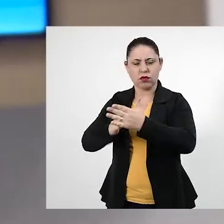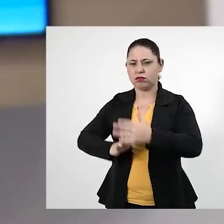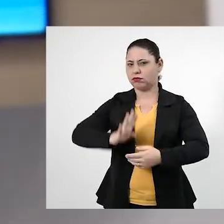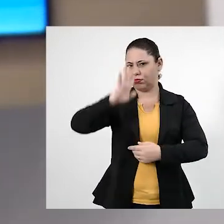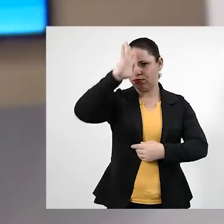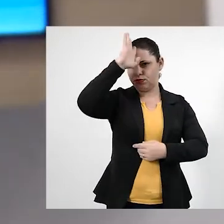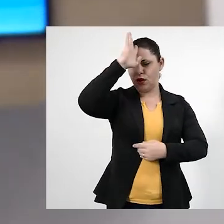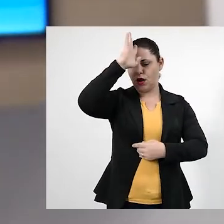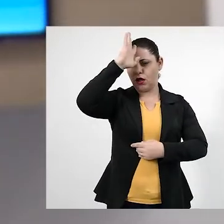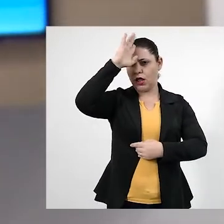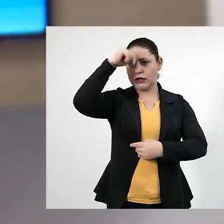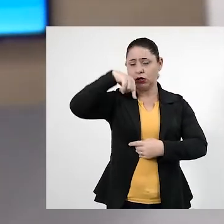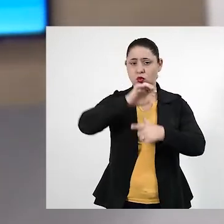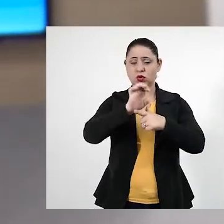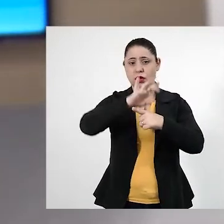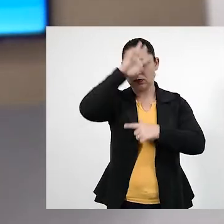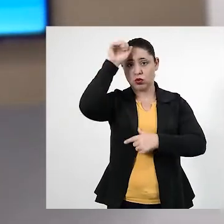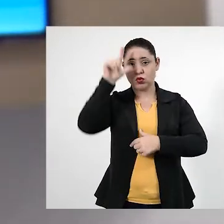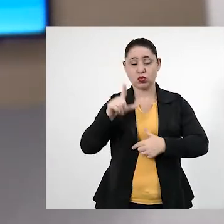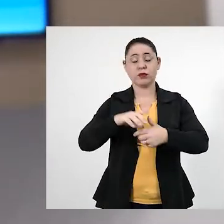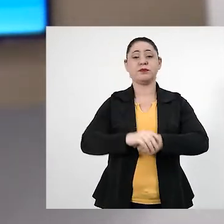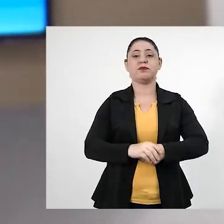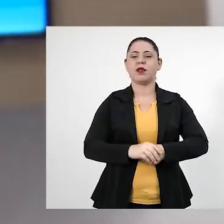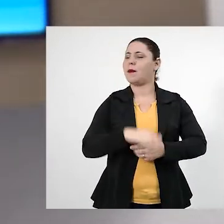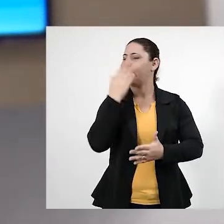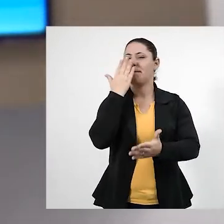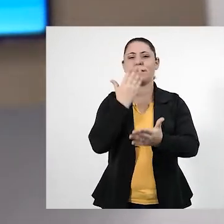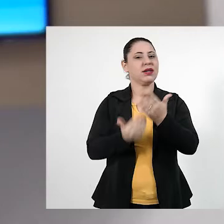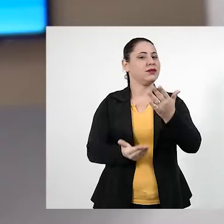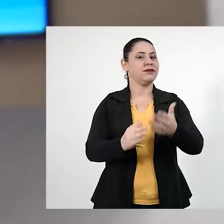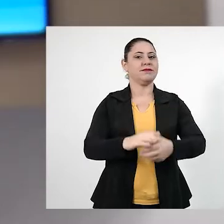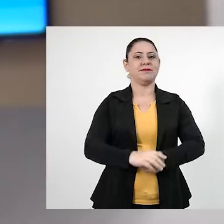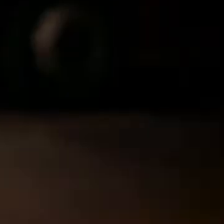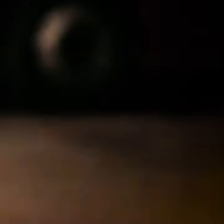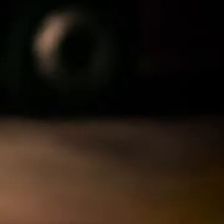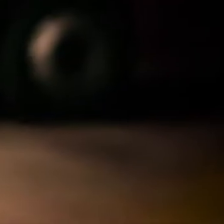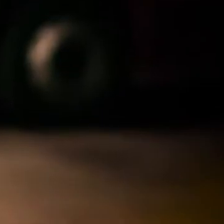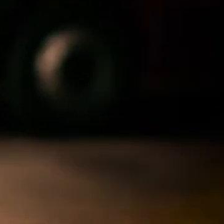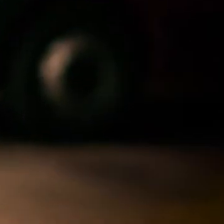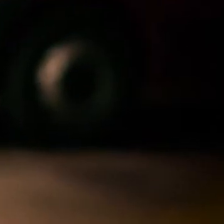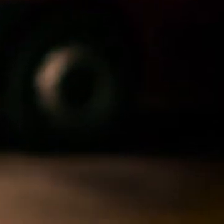de desafios do Corpo de Bombeiros Militar de Mato Grosso do Sul. Não perca!